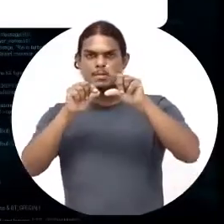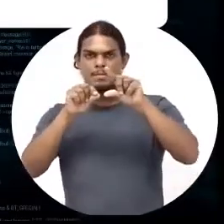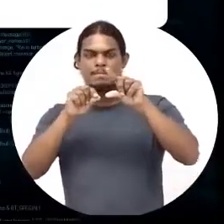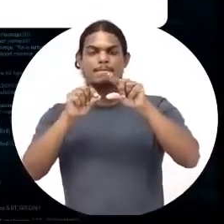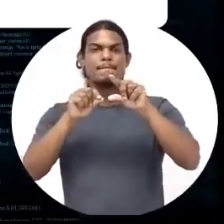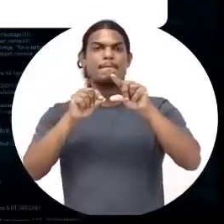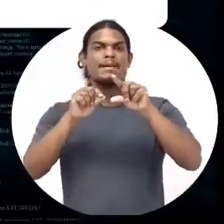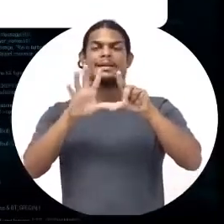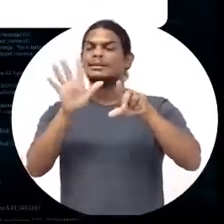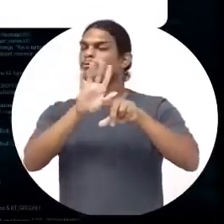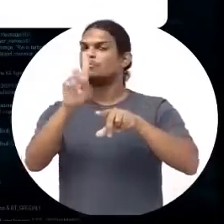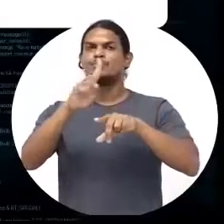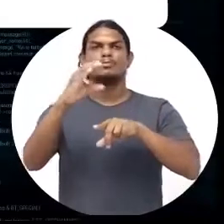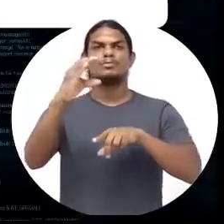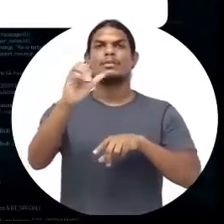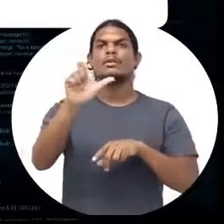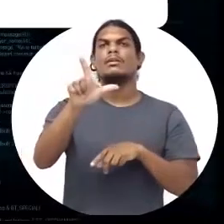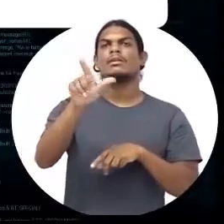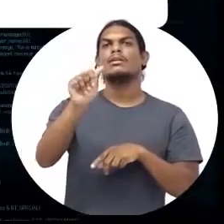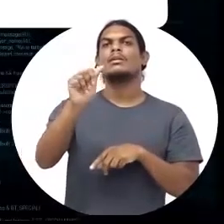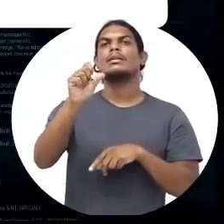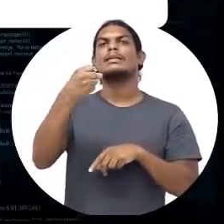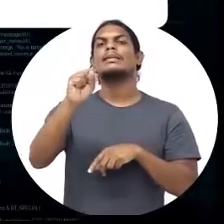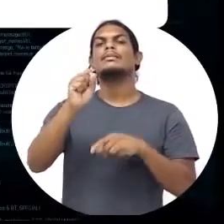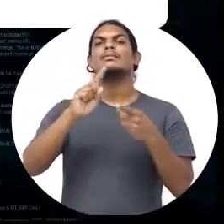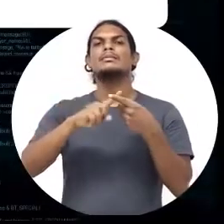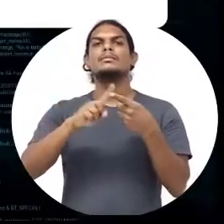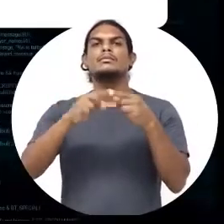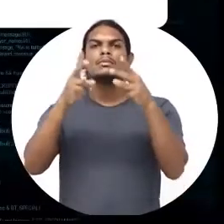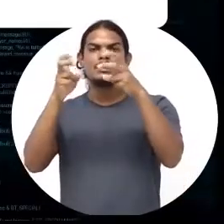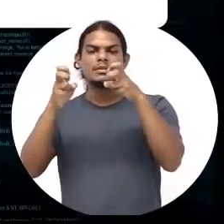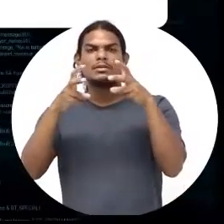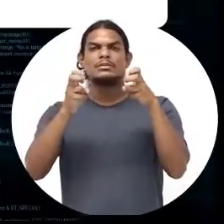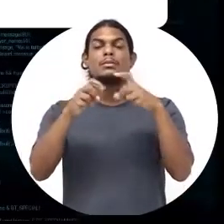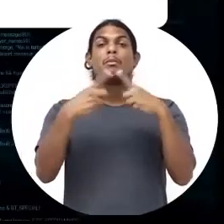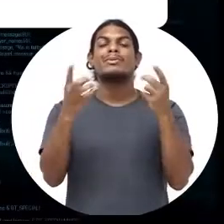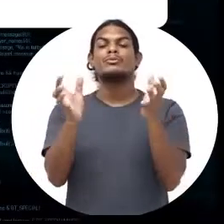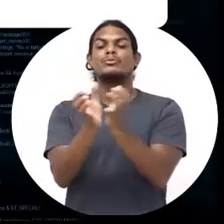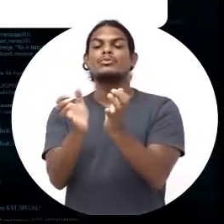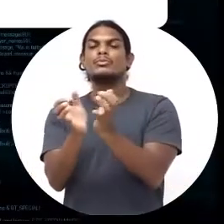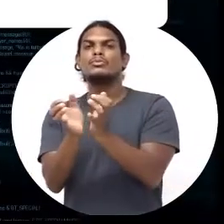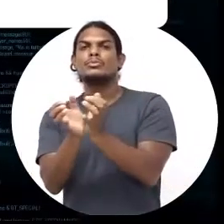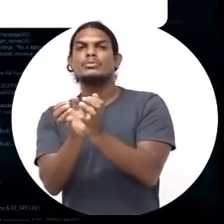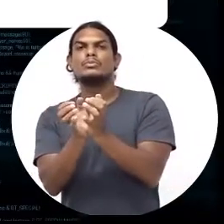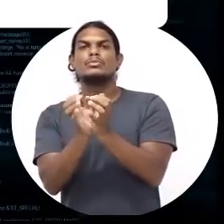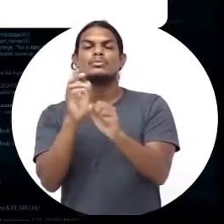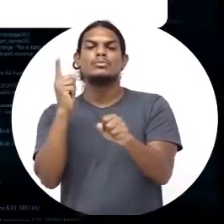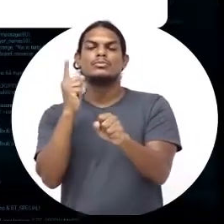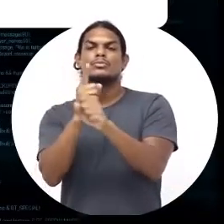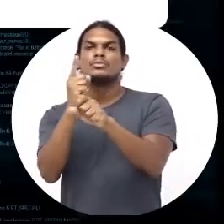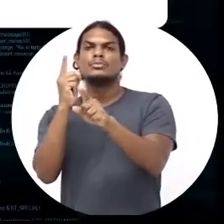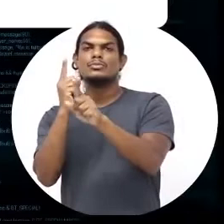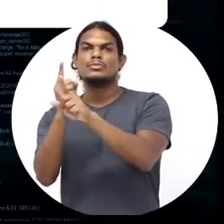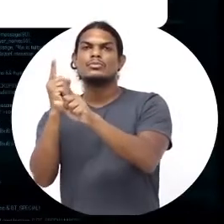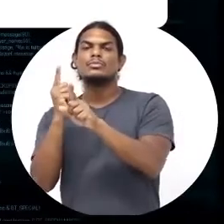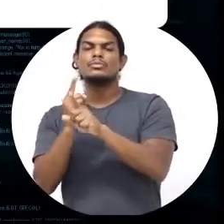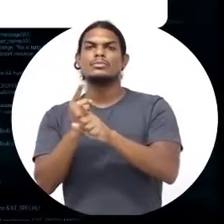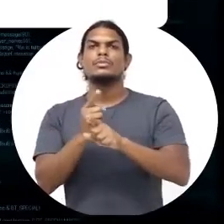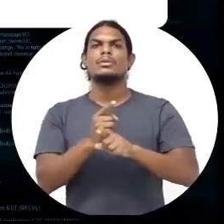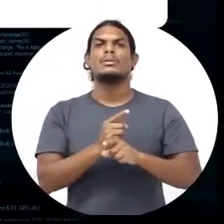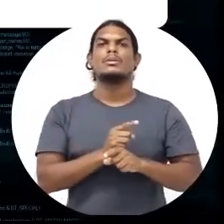caso, ele é um conjunto identificado. Como assim um conjunto identificado? A gente tem